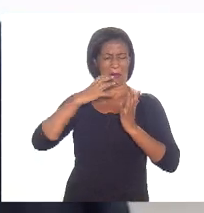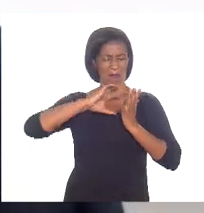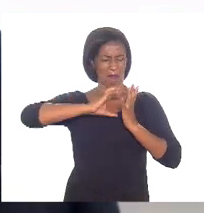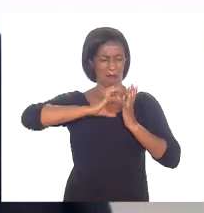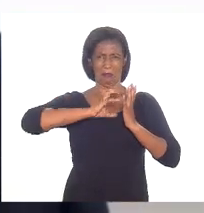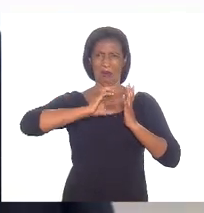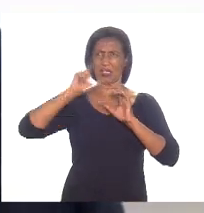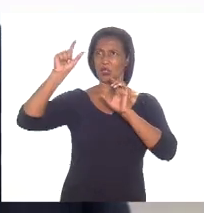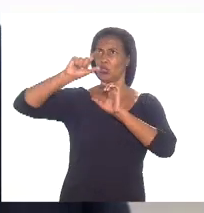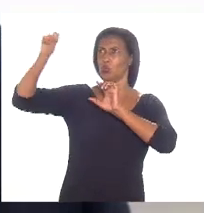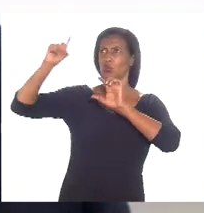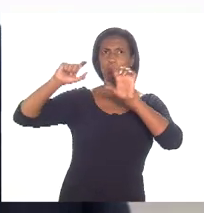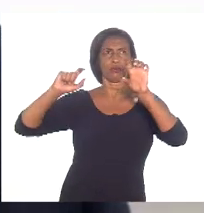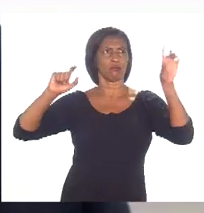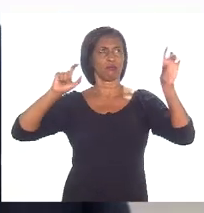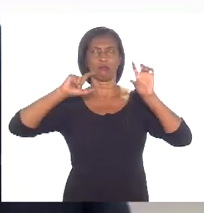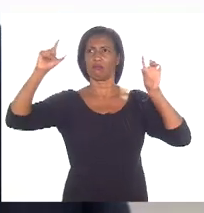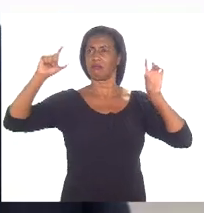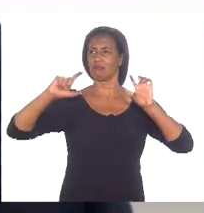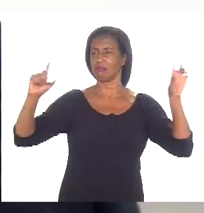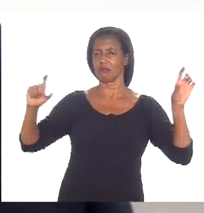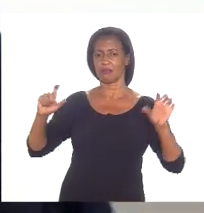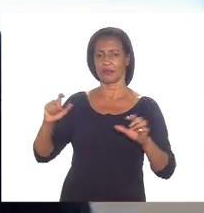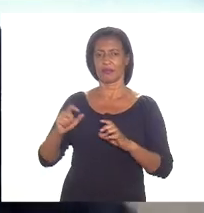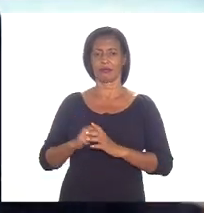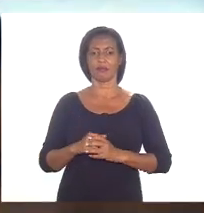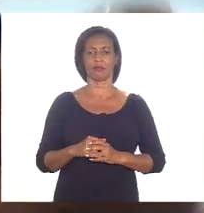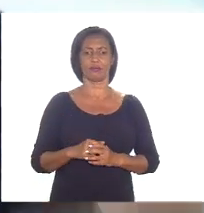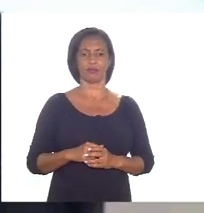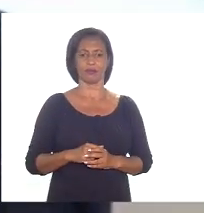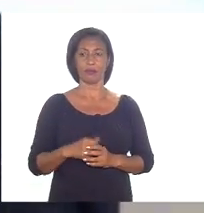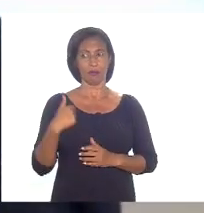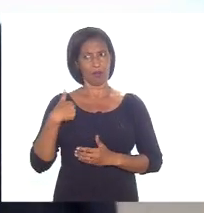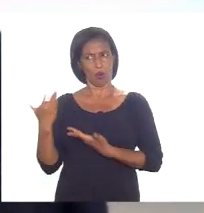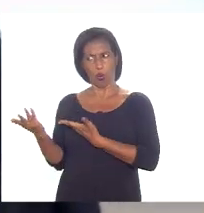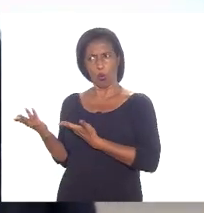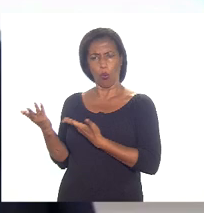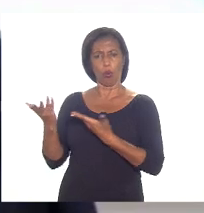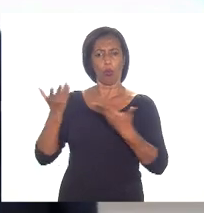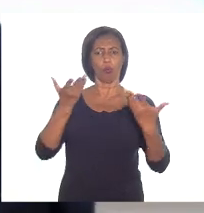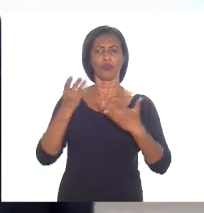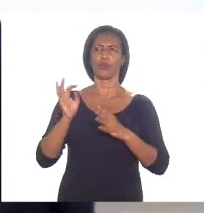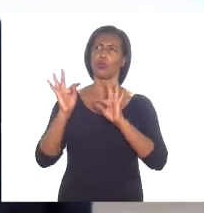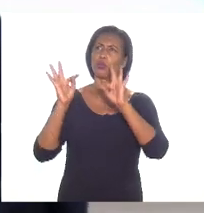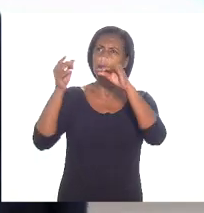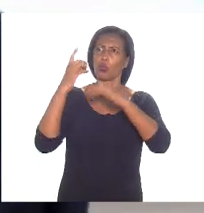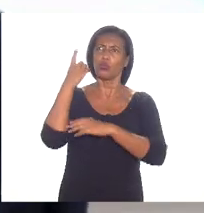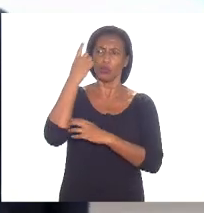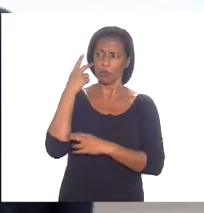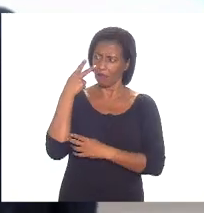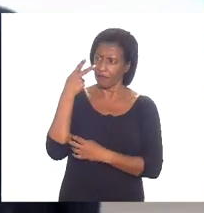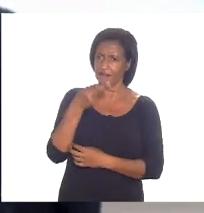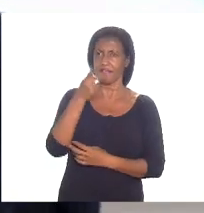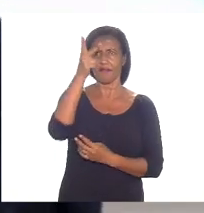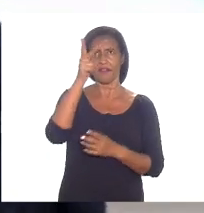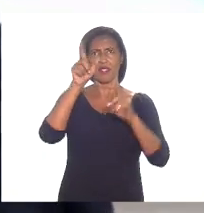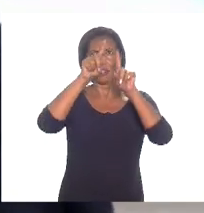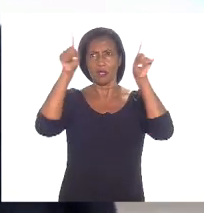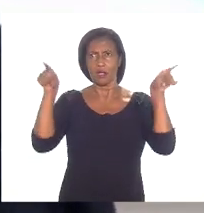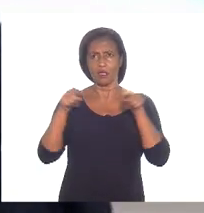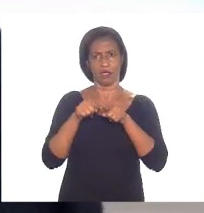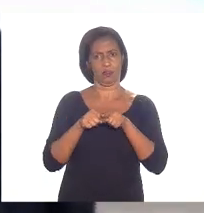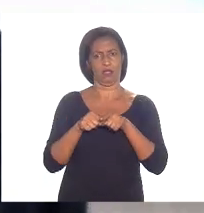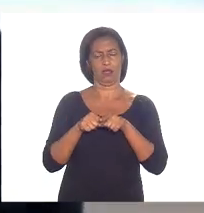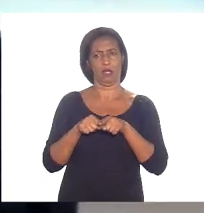lá dentro, pichada na parede. Faço convite que todos os deputados estejam lá. Agora, evidentemente que a Assembleia